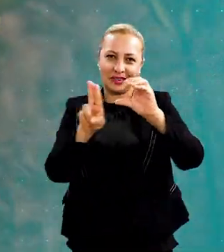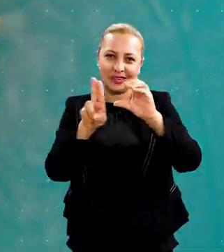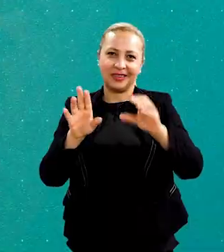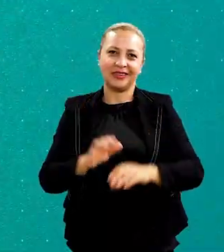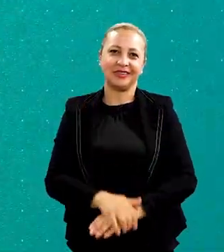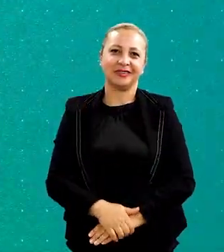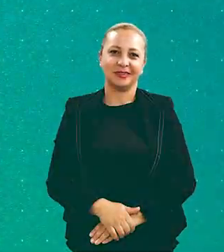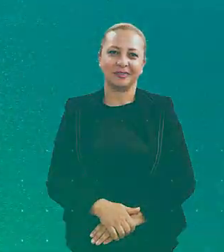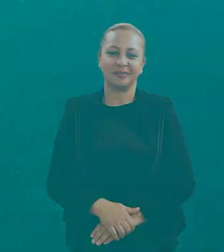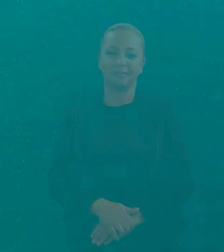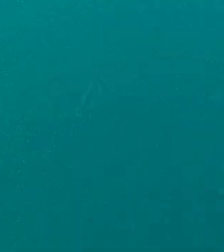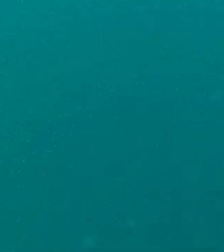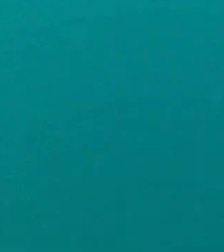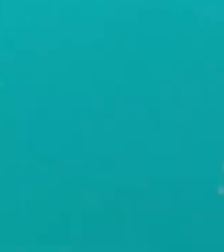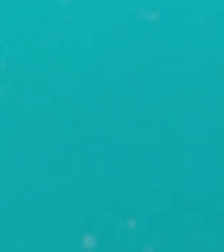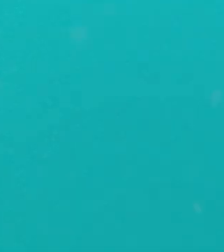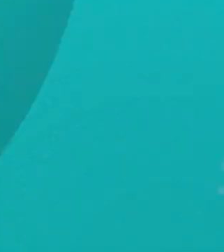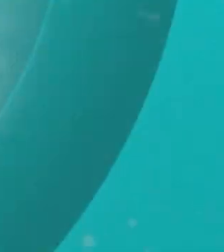Universiência.